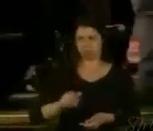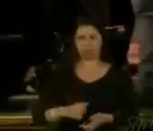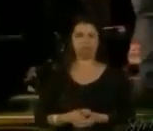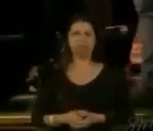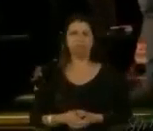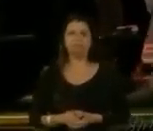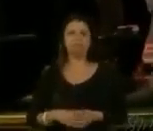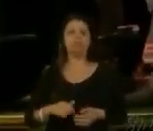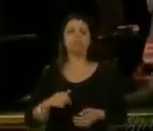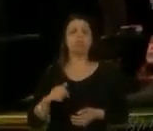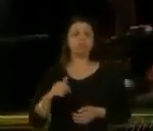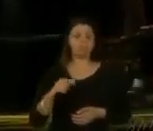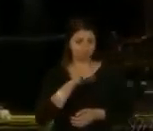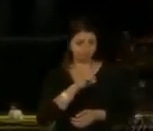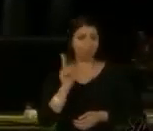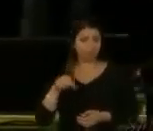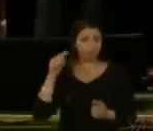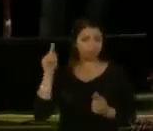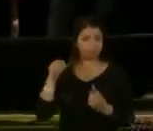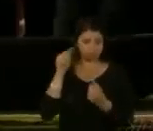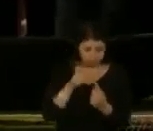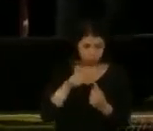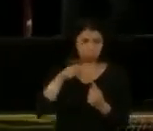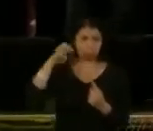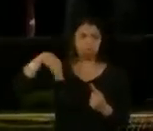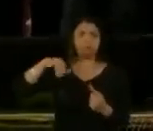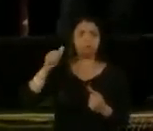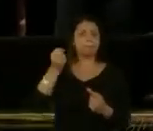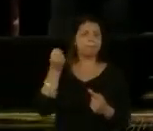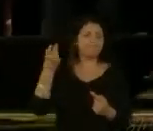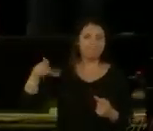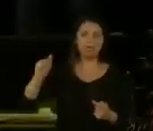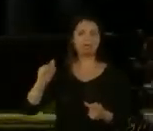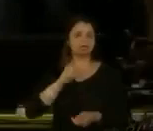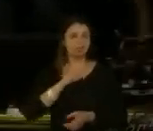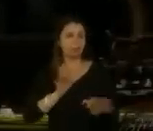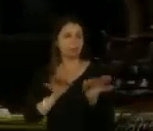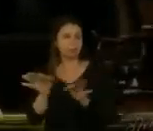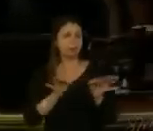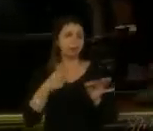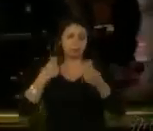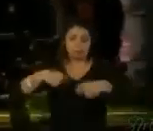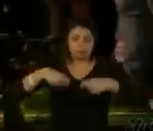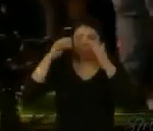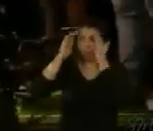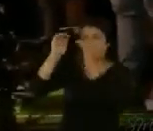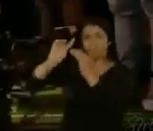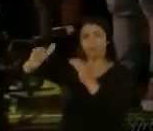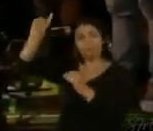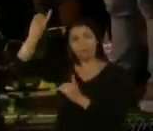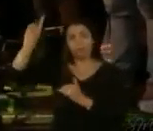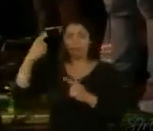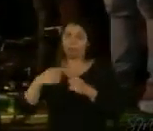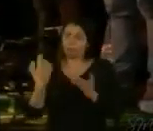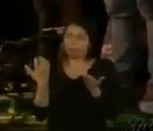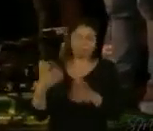É uma missão, é um propósito. Eu ainda tenho que ser obediente a Deus, porque eu não